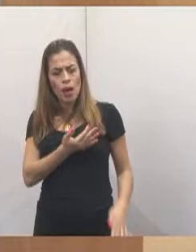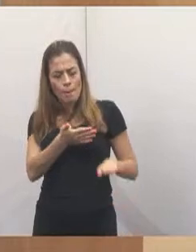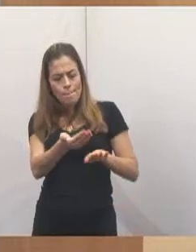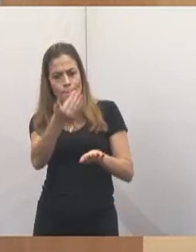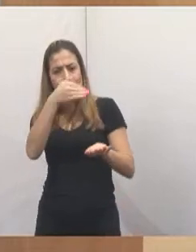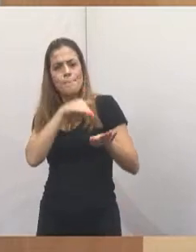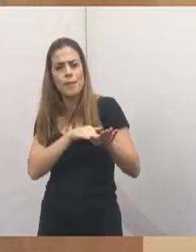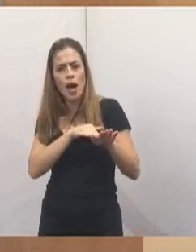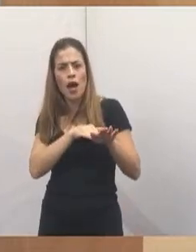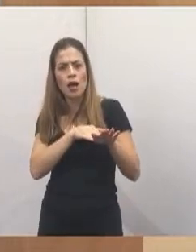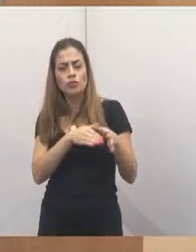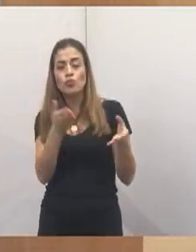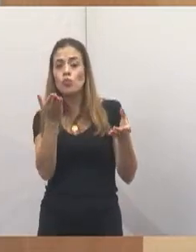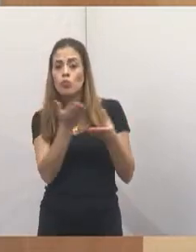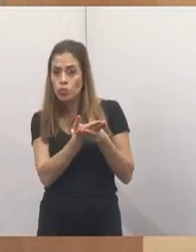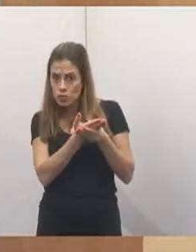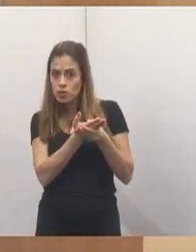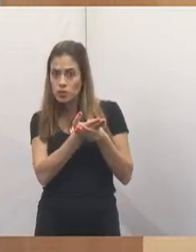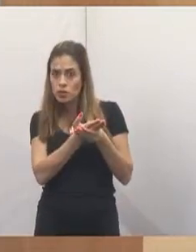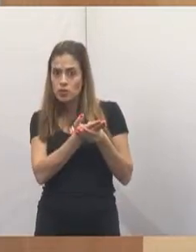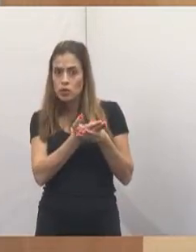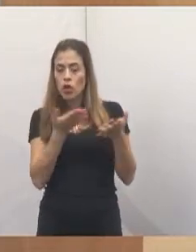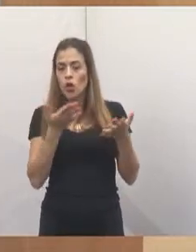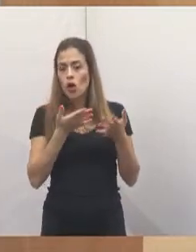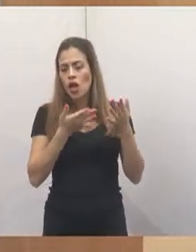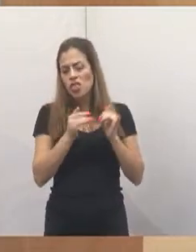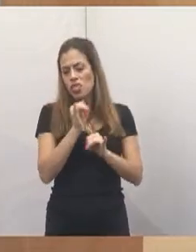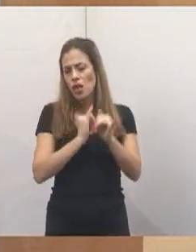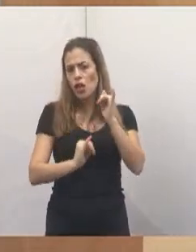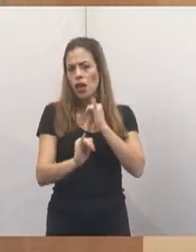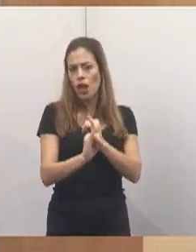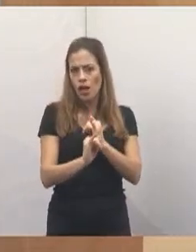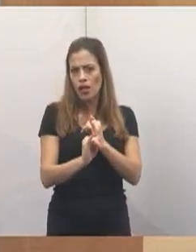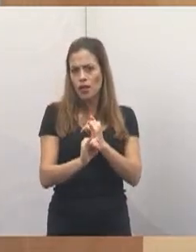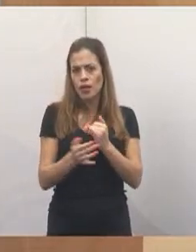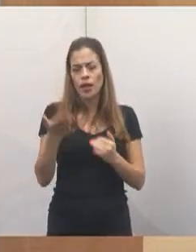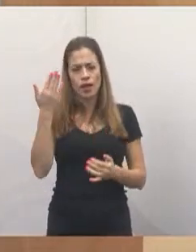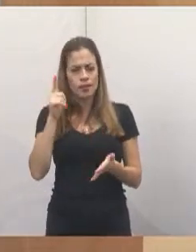processos, antes físicos, hoje digitais,